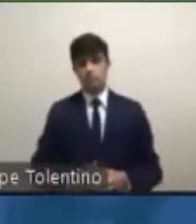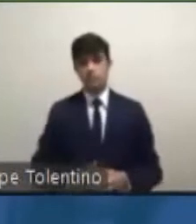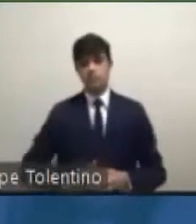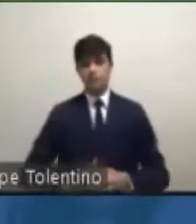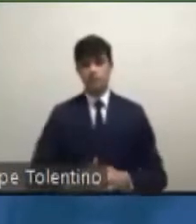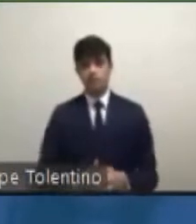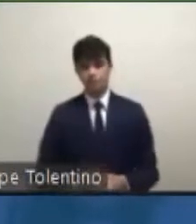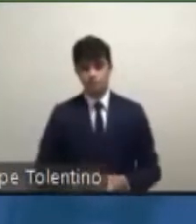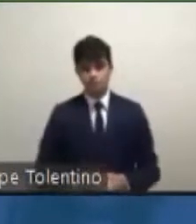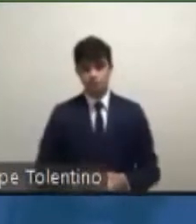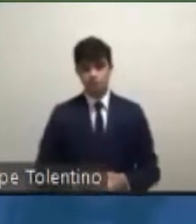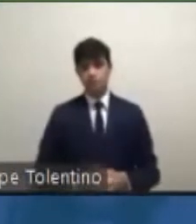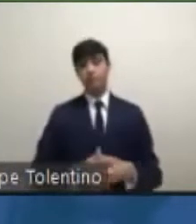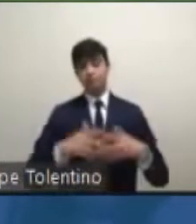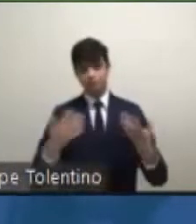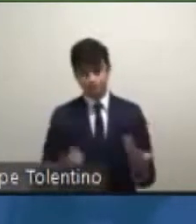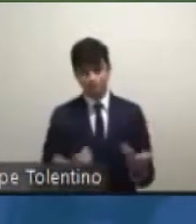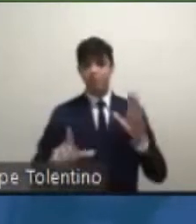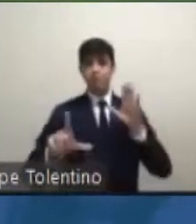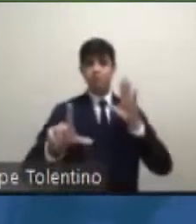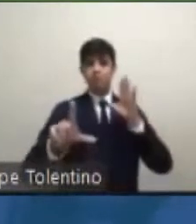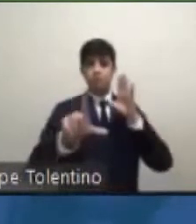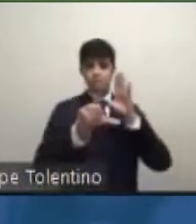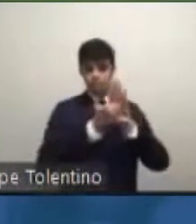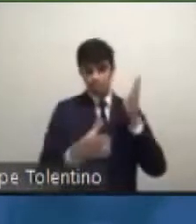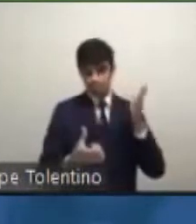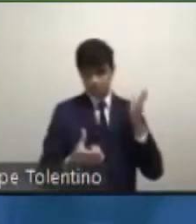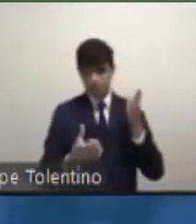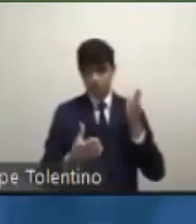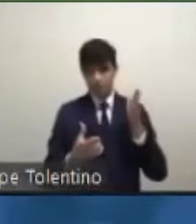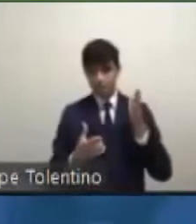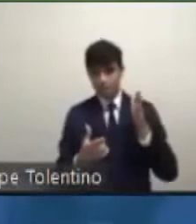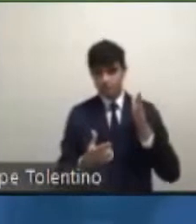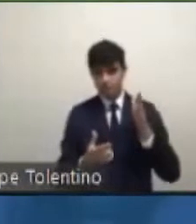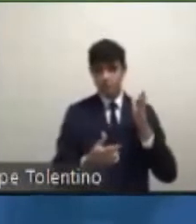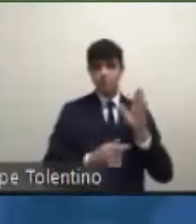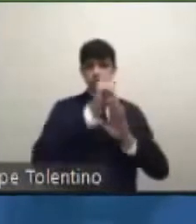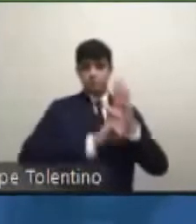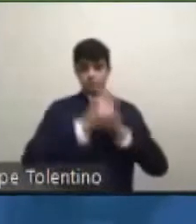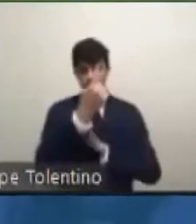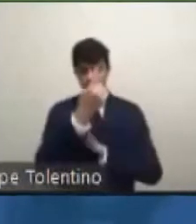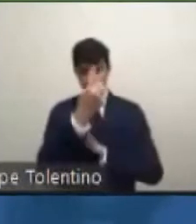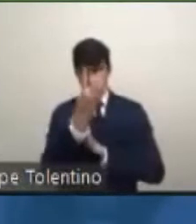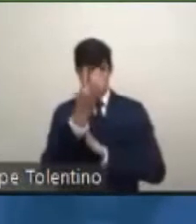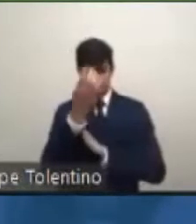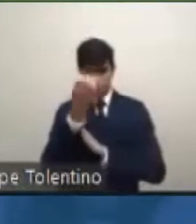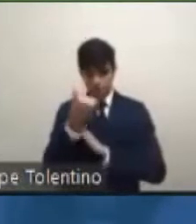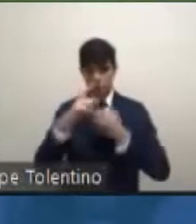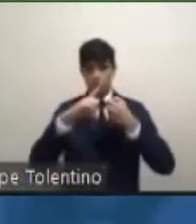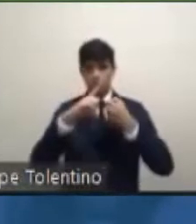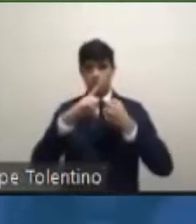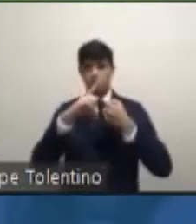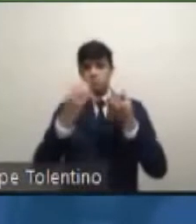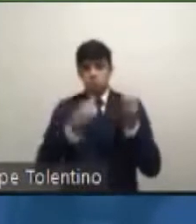1º, existe ali o crime de constrangimento ilegal que tem uma excludente de ilicitude que, às vezes, os médicos eles se amparam nela. Nós